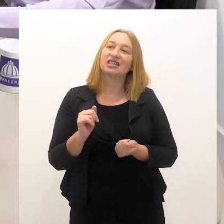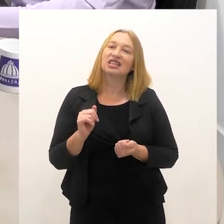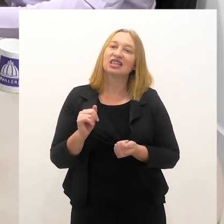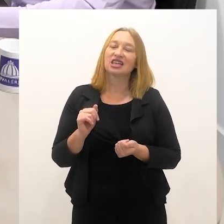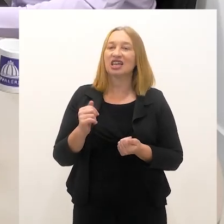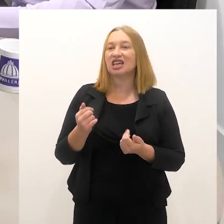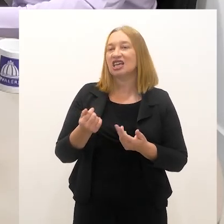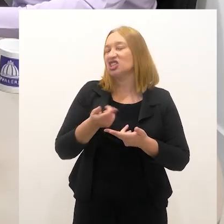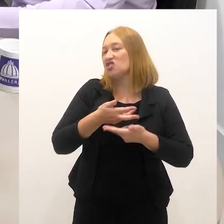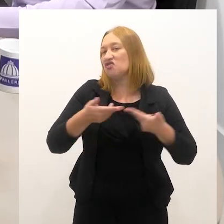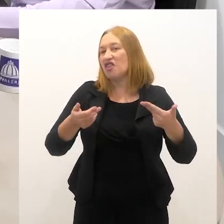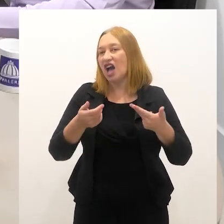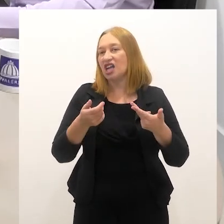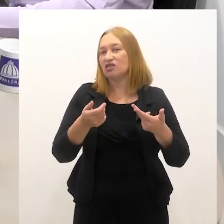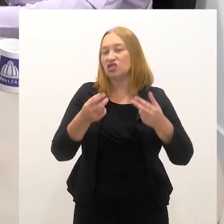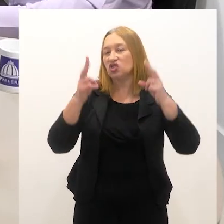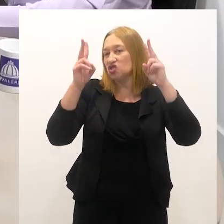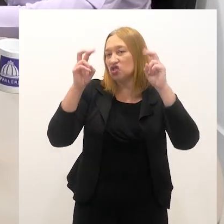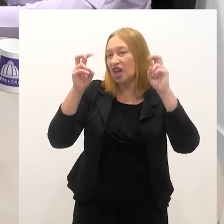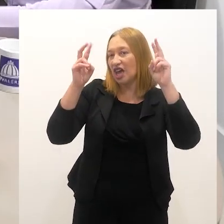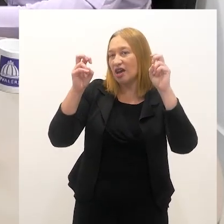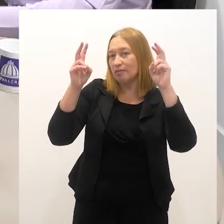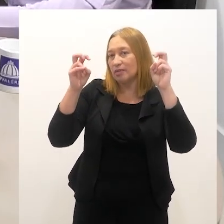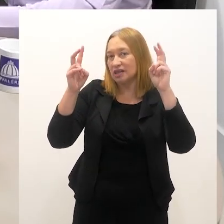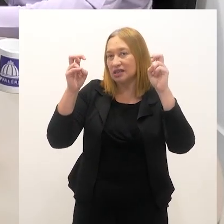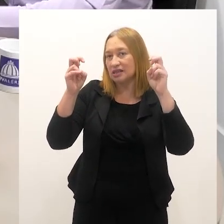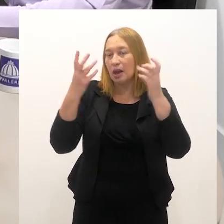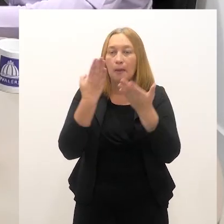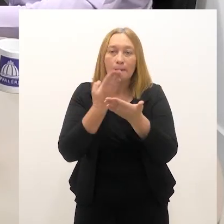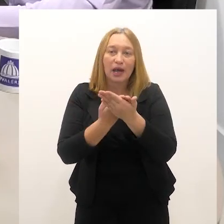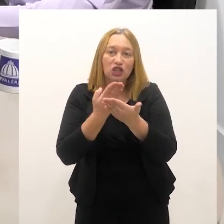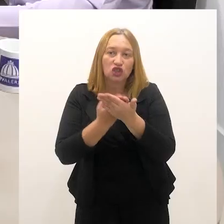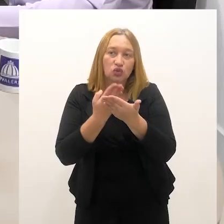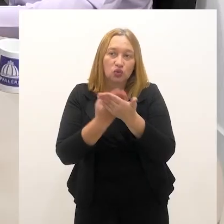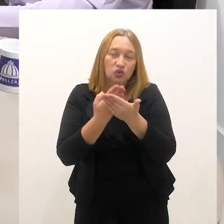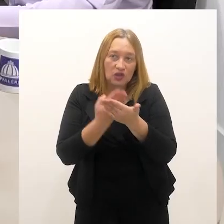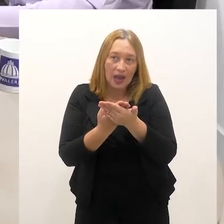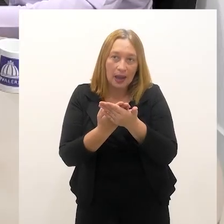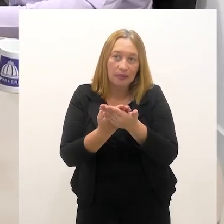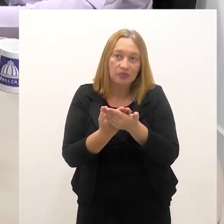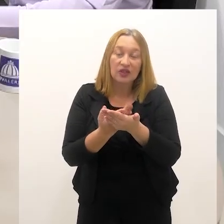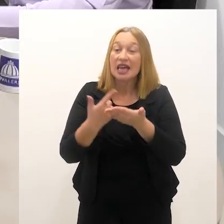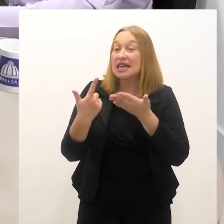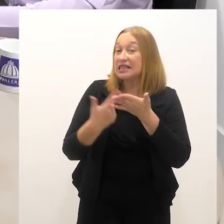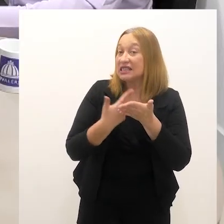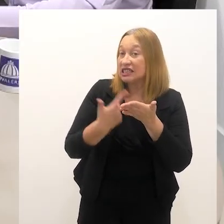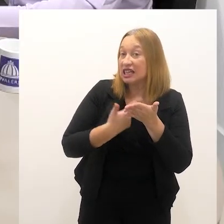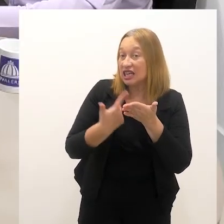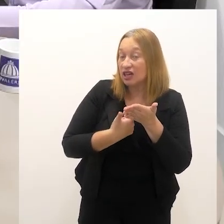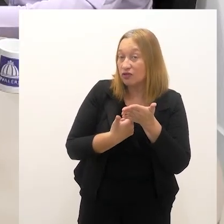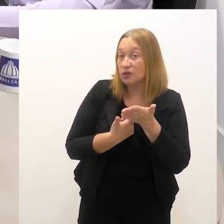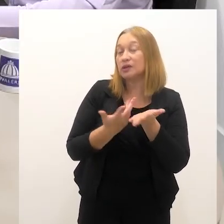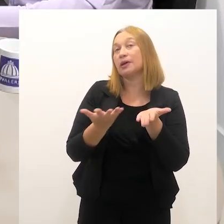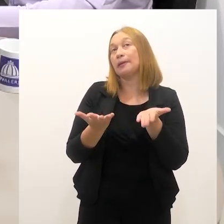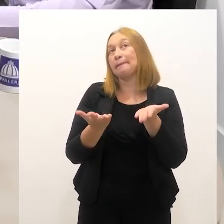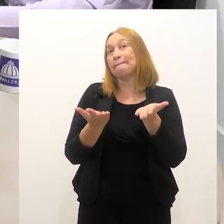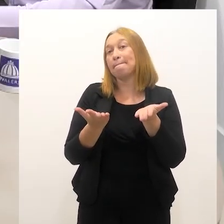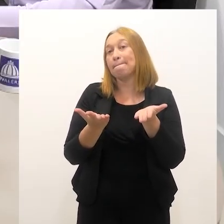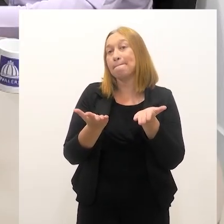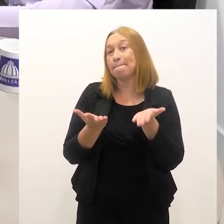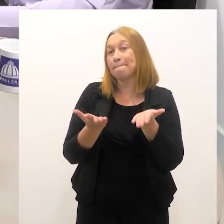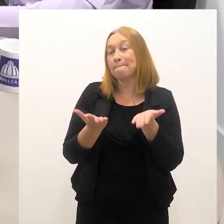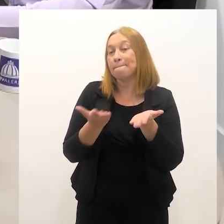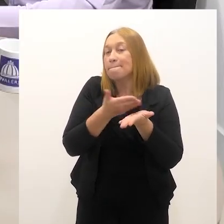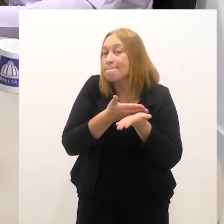né? Vagalume. Exato. E aí, esses livros fizeram com que eu